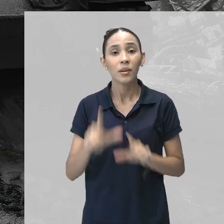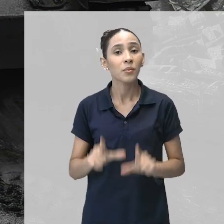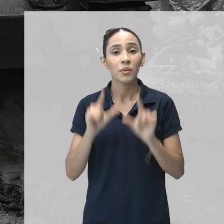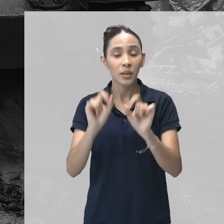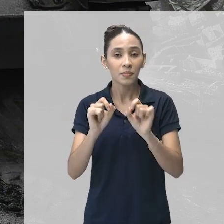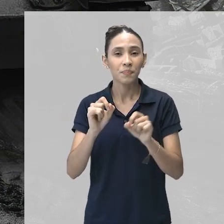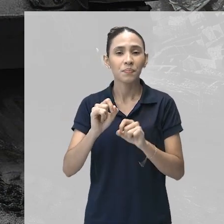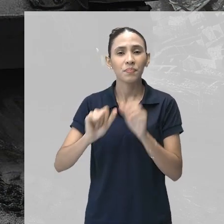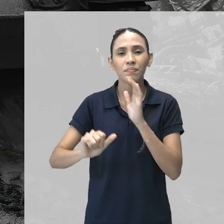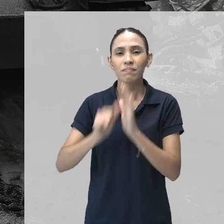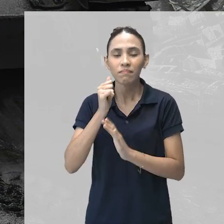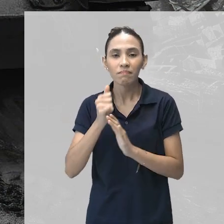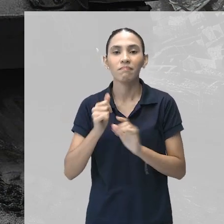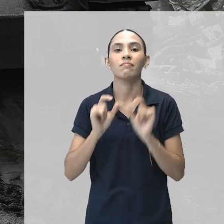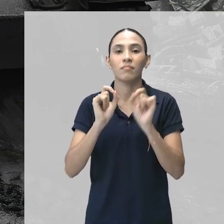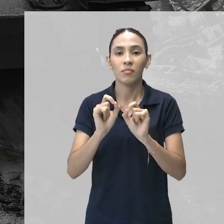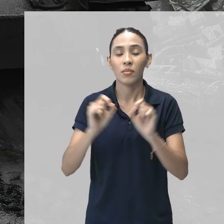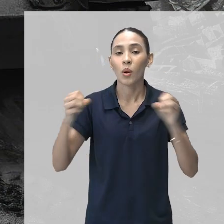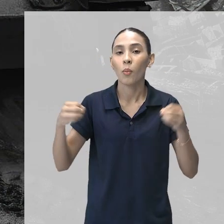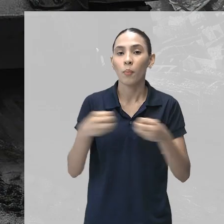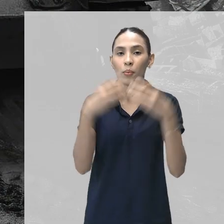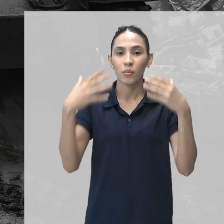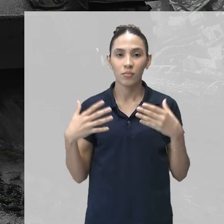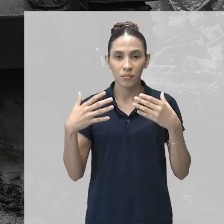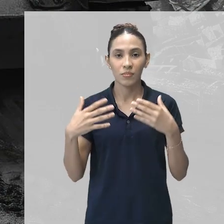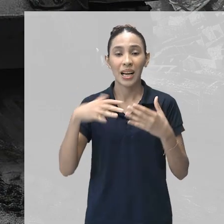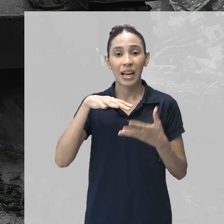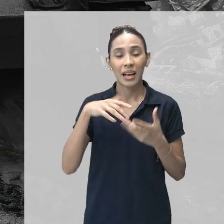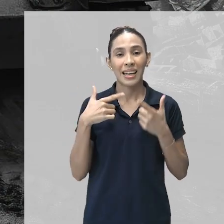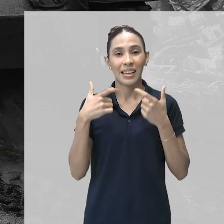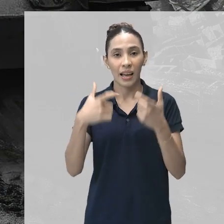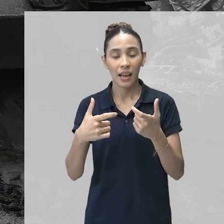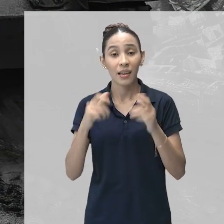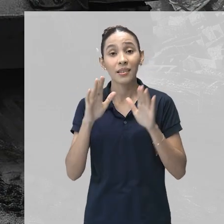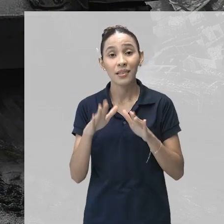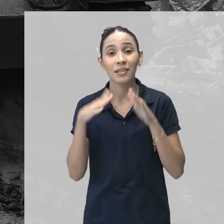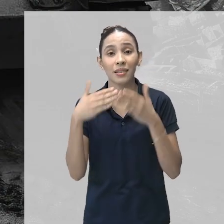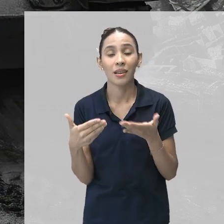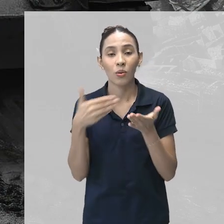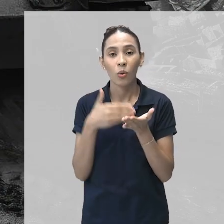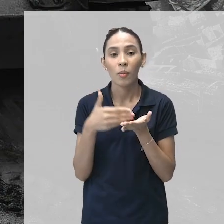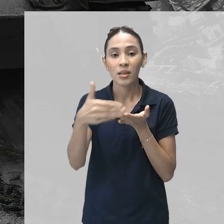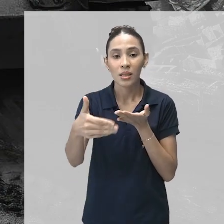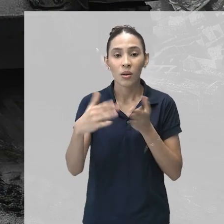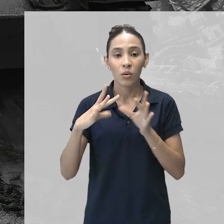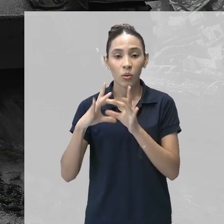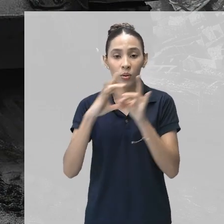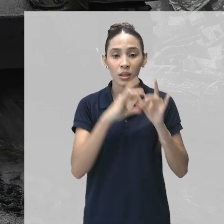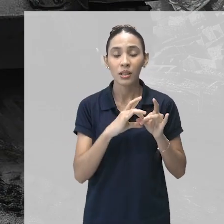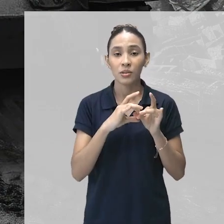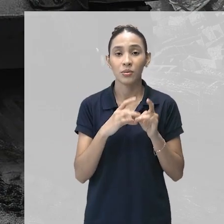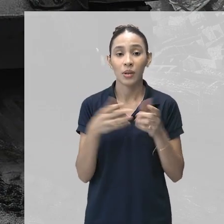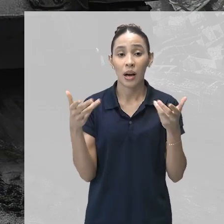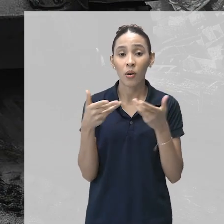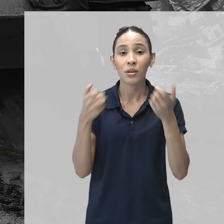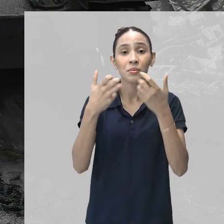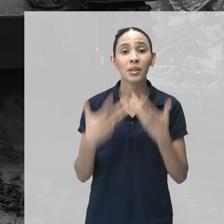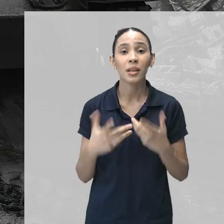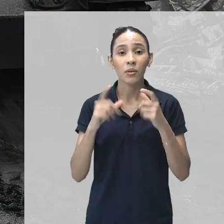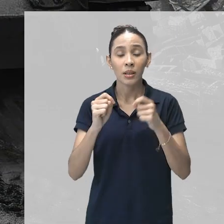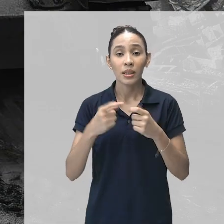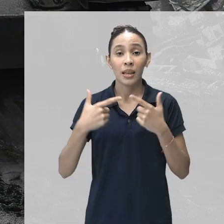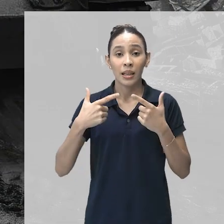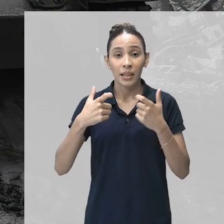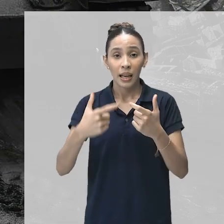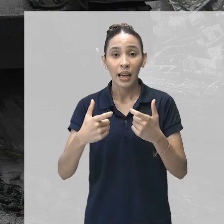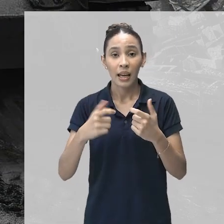ser ali fatores para a eclosão da Grande Guerra. Então, para iniciar esse contexto, vamos falar agora sobre a